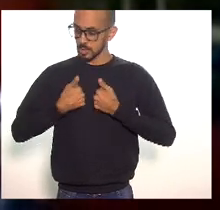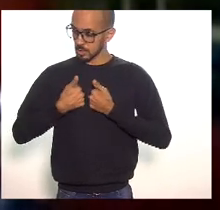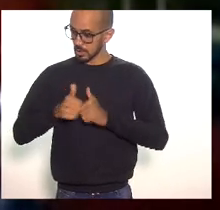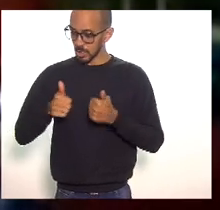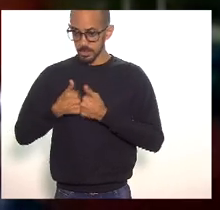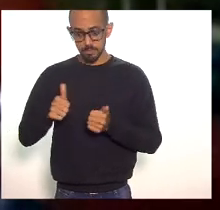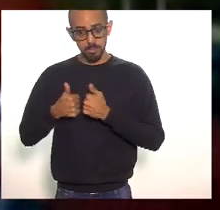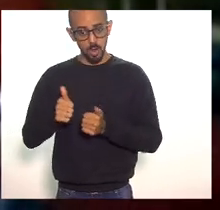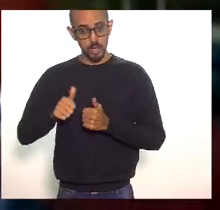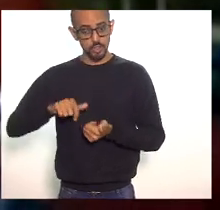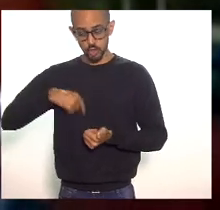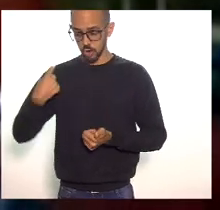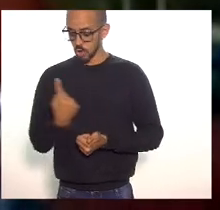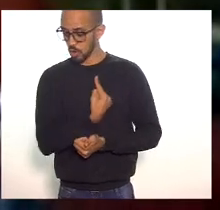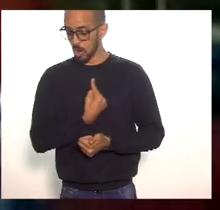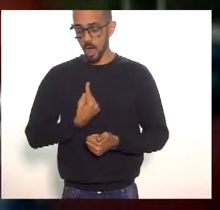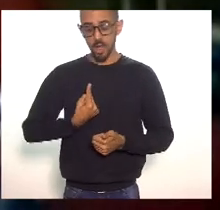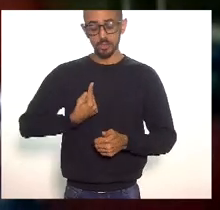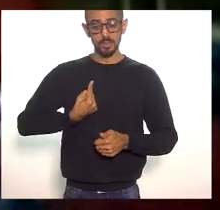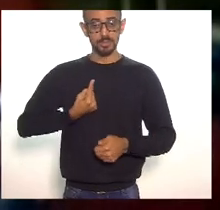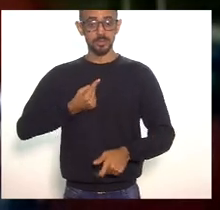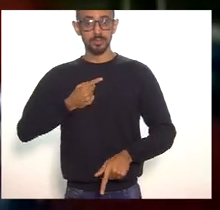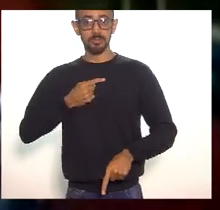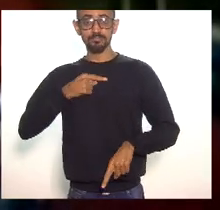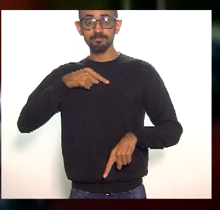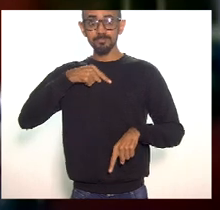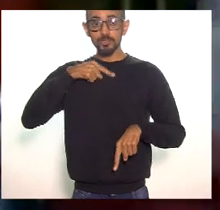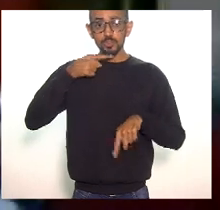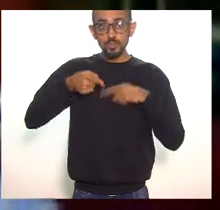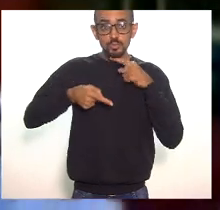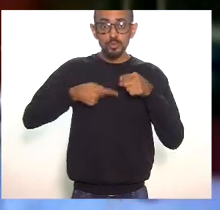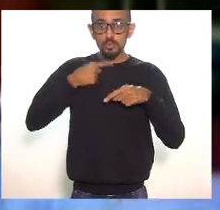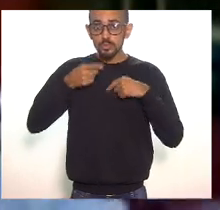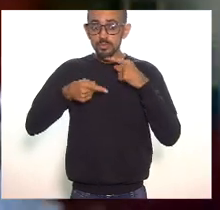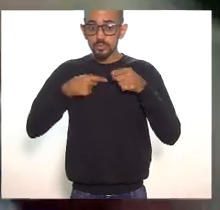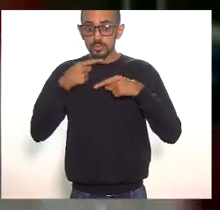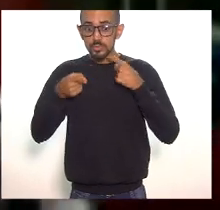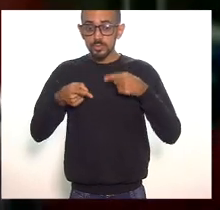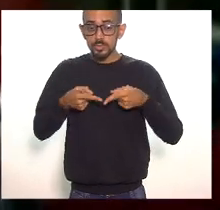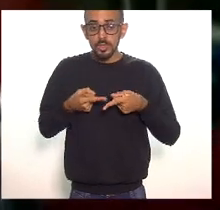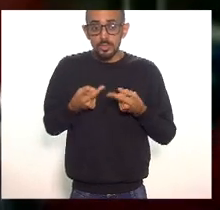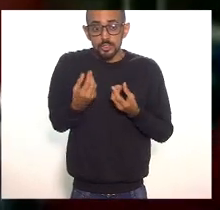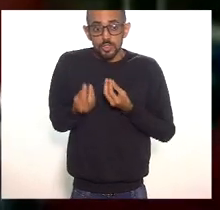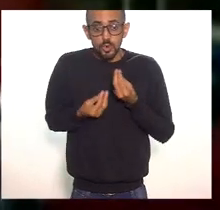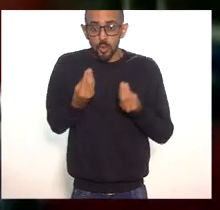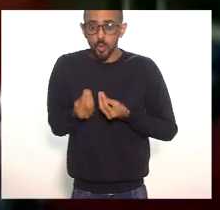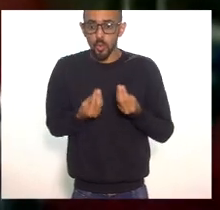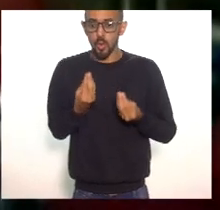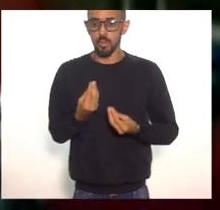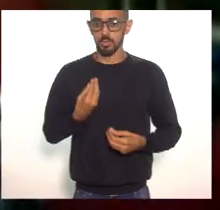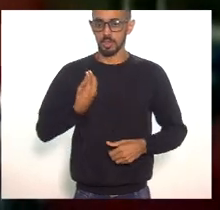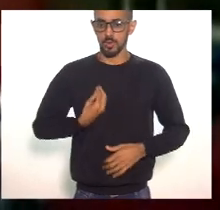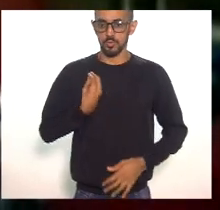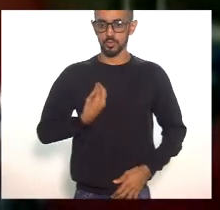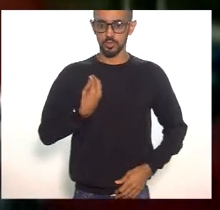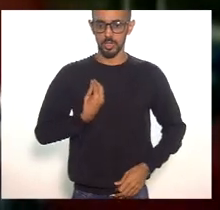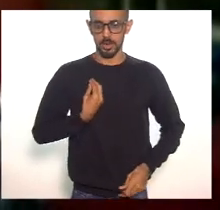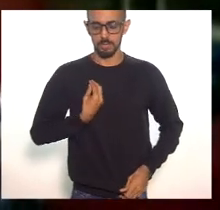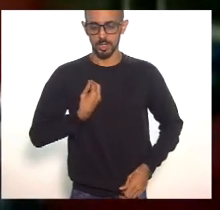está ficando a ver navios na sua apresentação para nosso